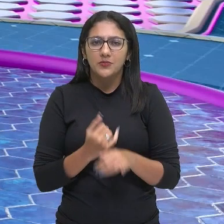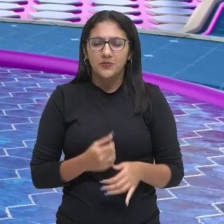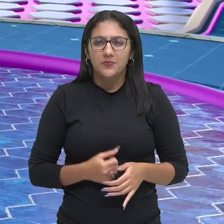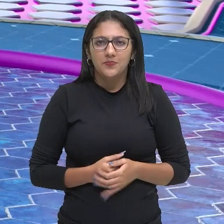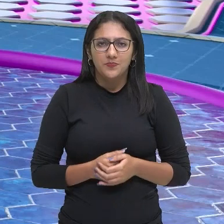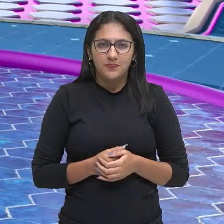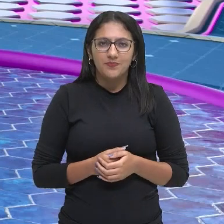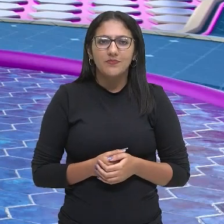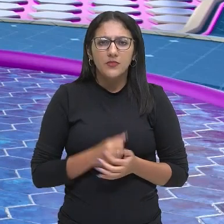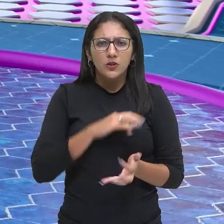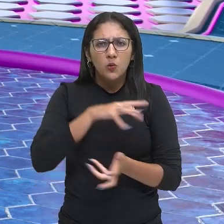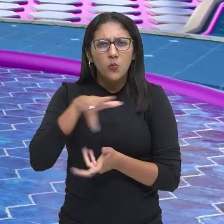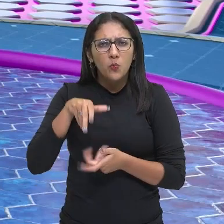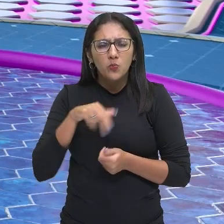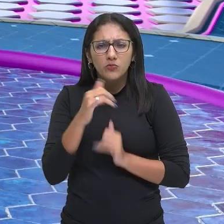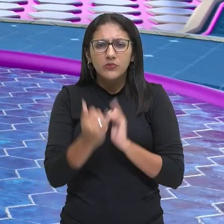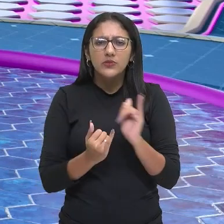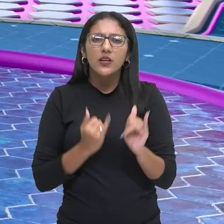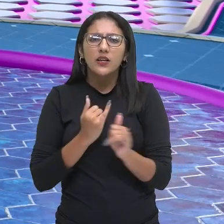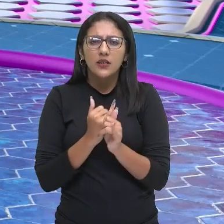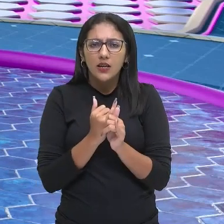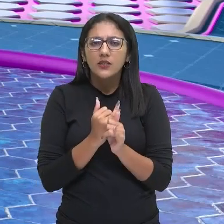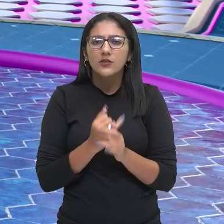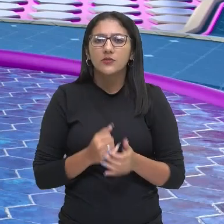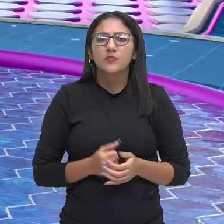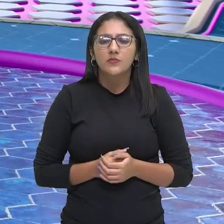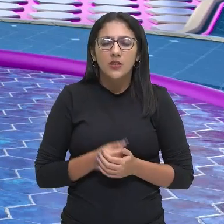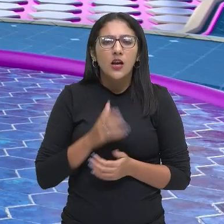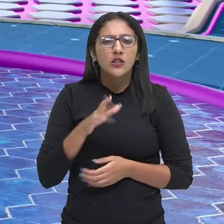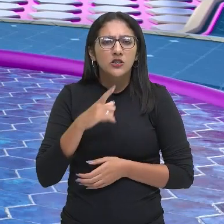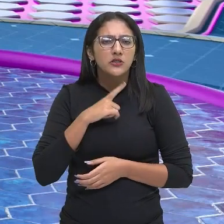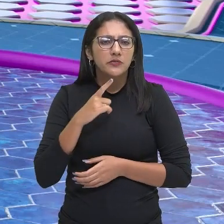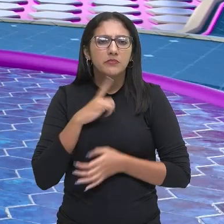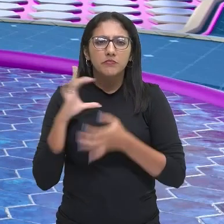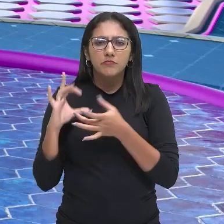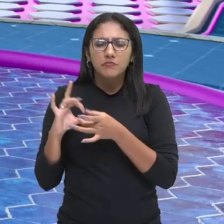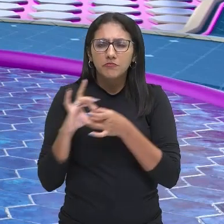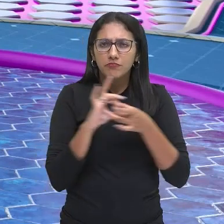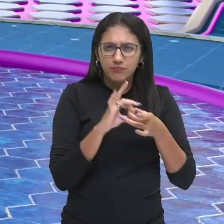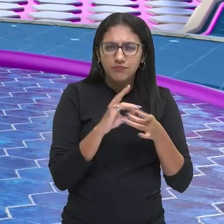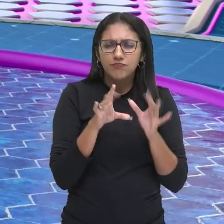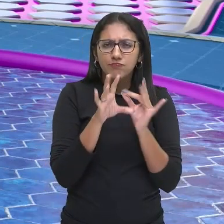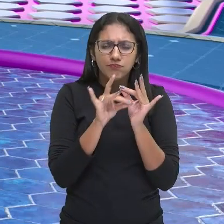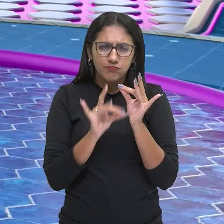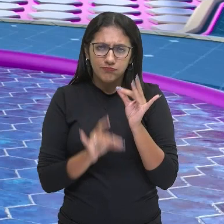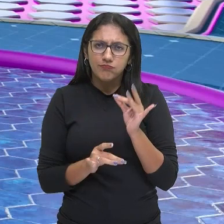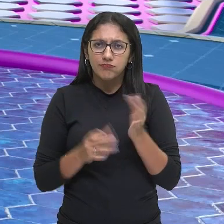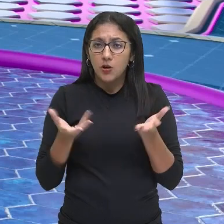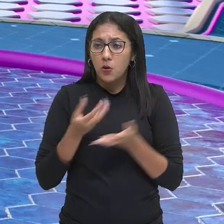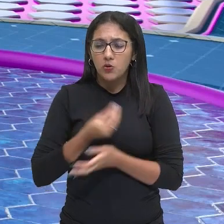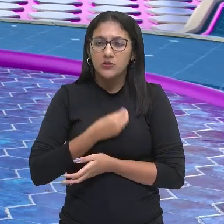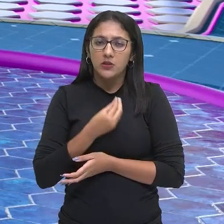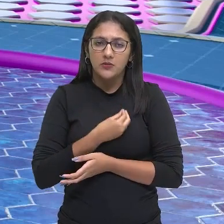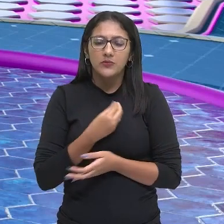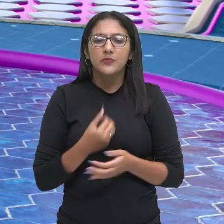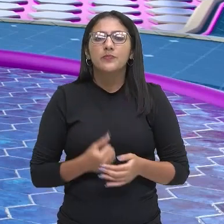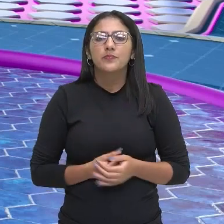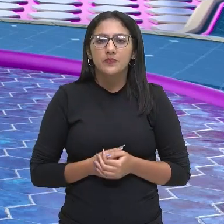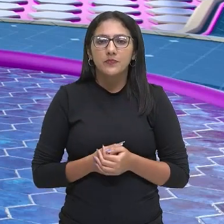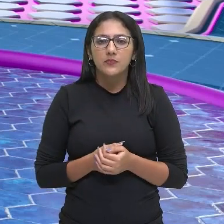O mundo virtual nos jogos já tem um espaço bem definido no mundo real, tendo em vista